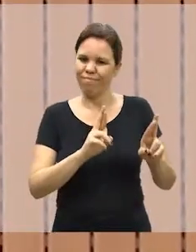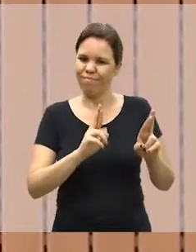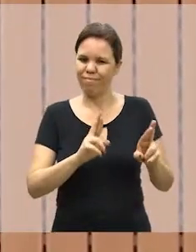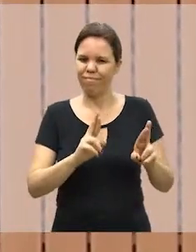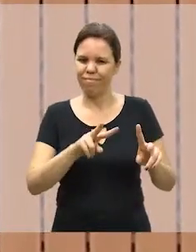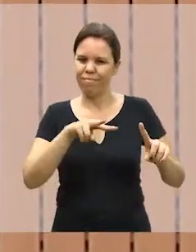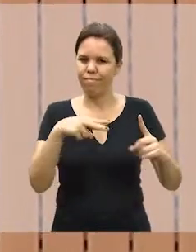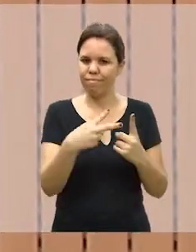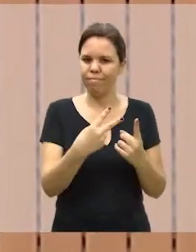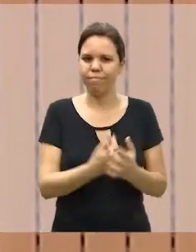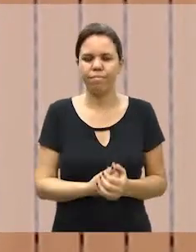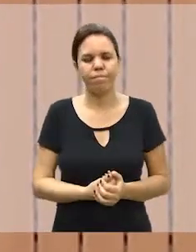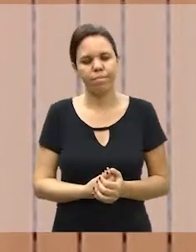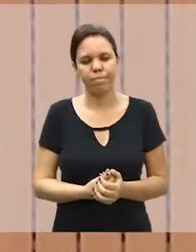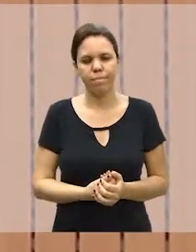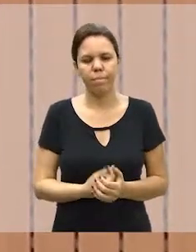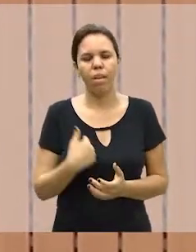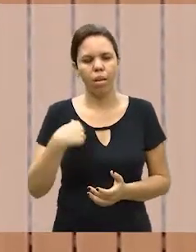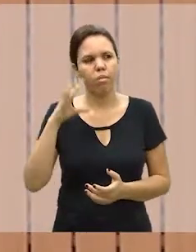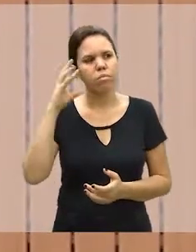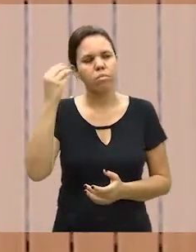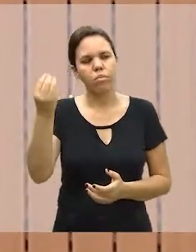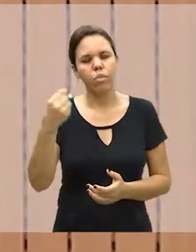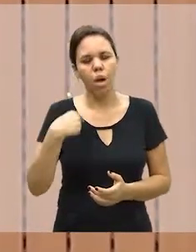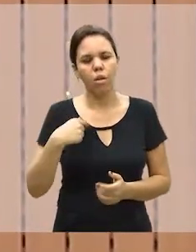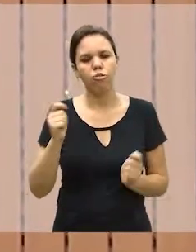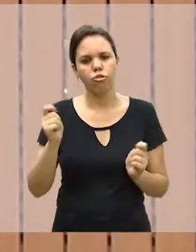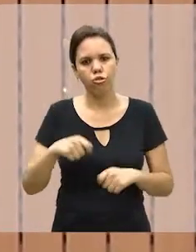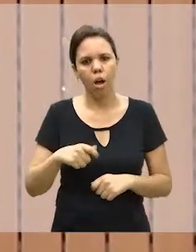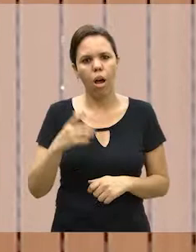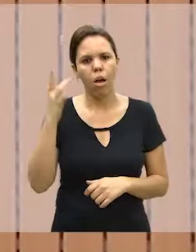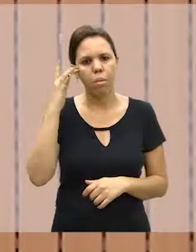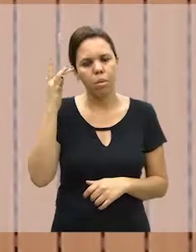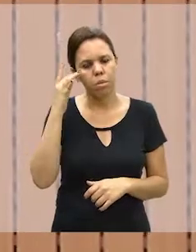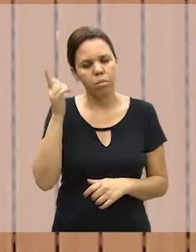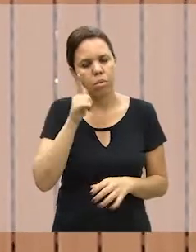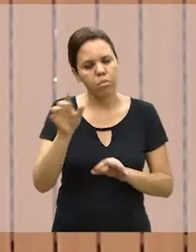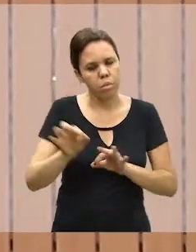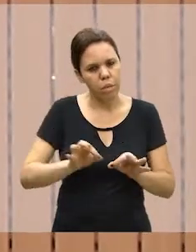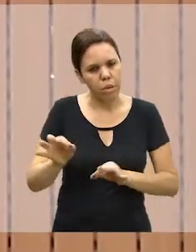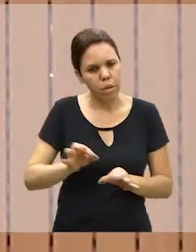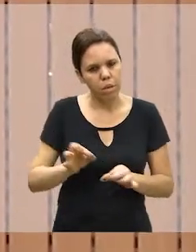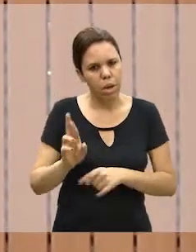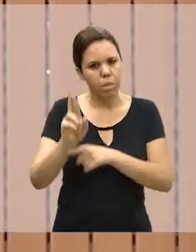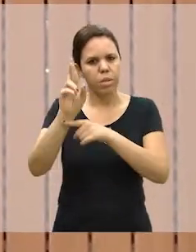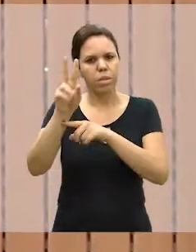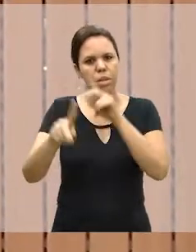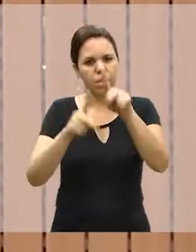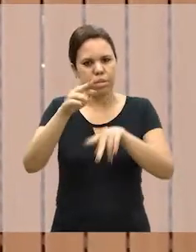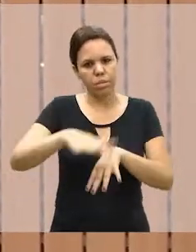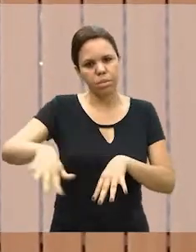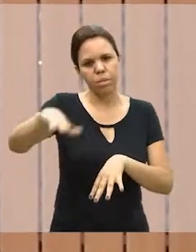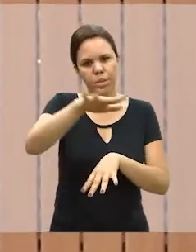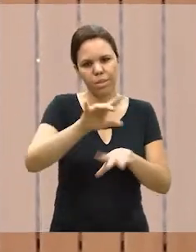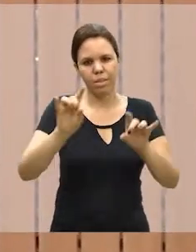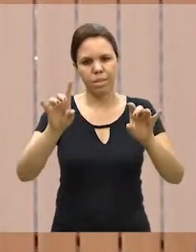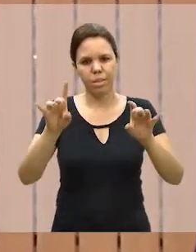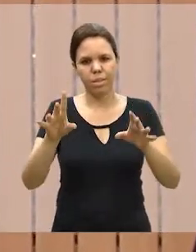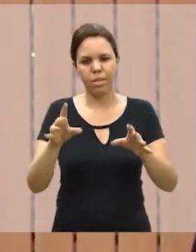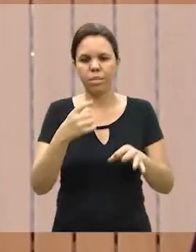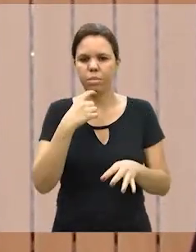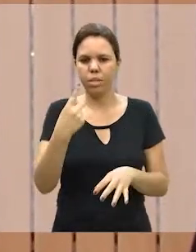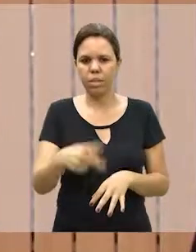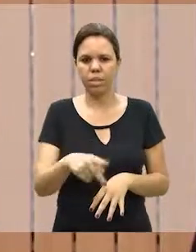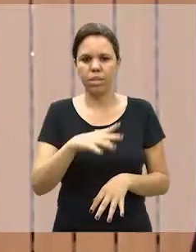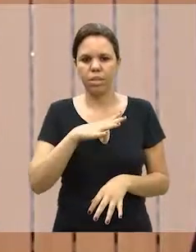algumas expectativas. E eu entendia que eu estava maduro o suficiente para representar a população, em especial a população da